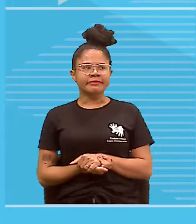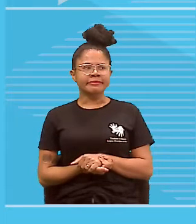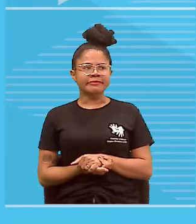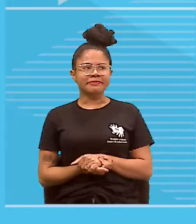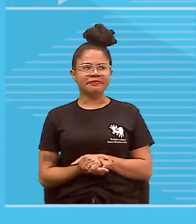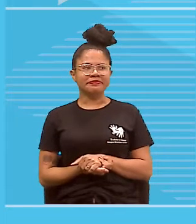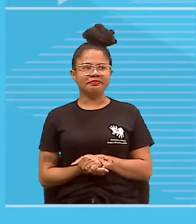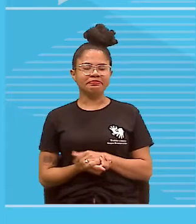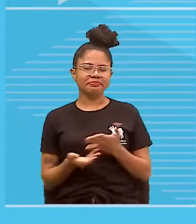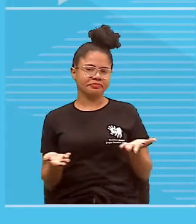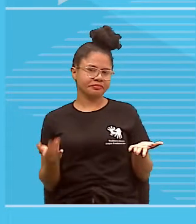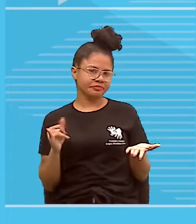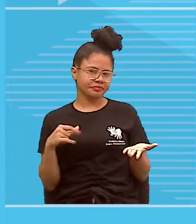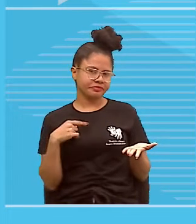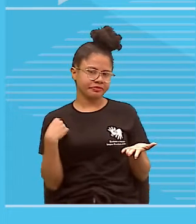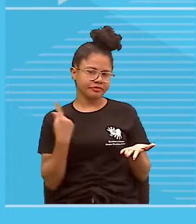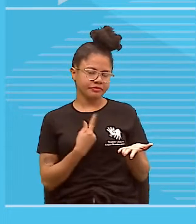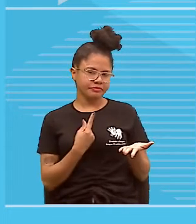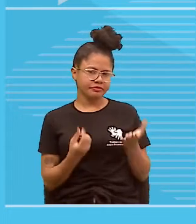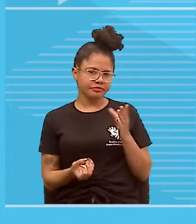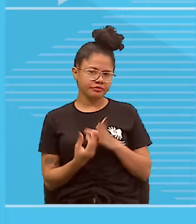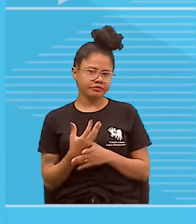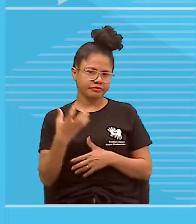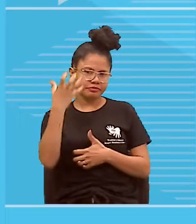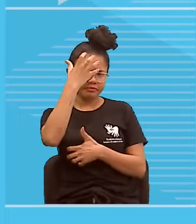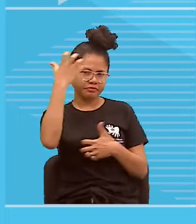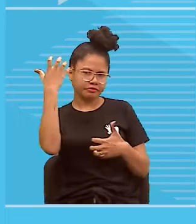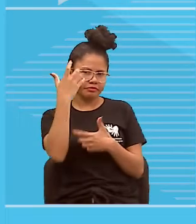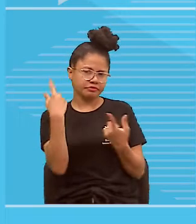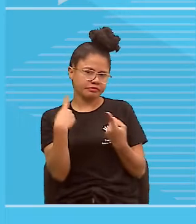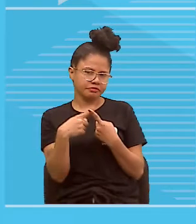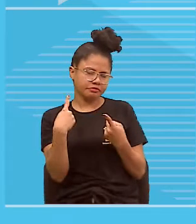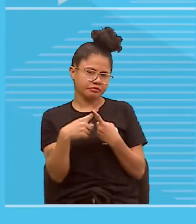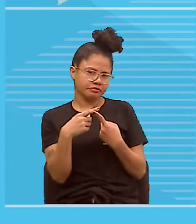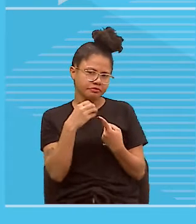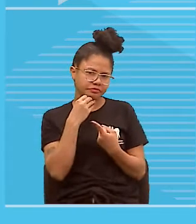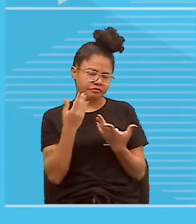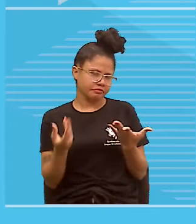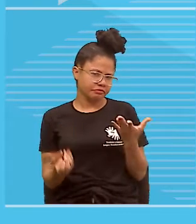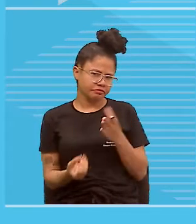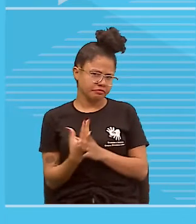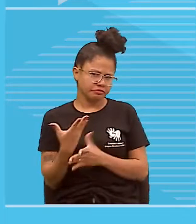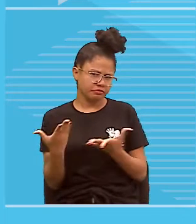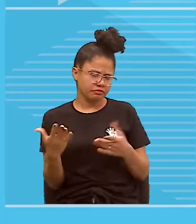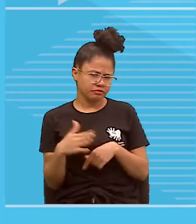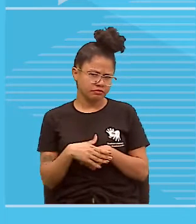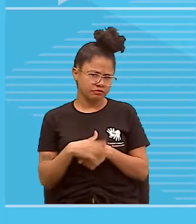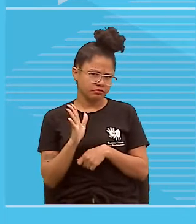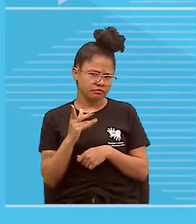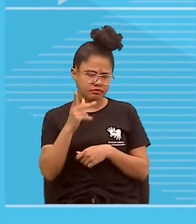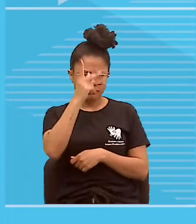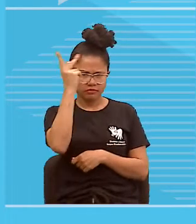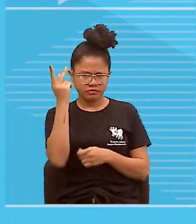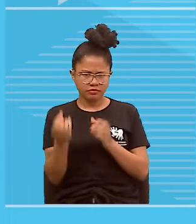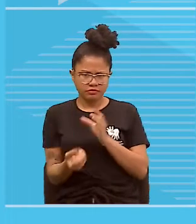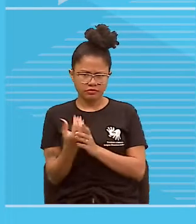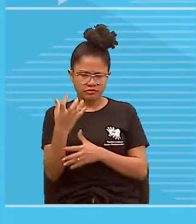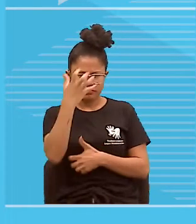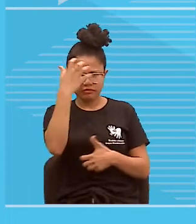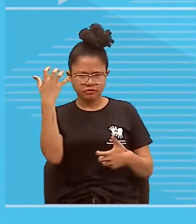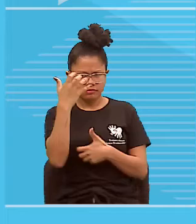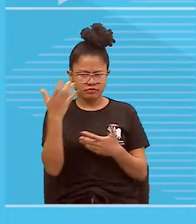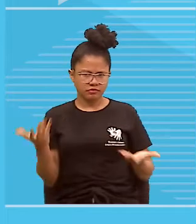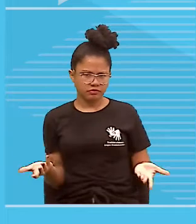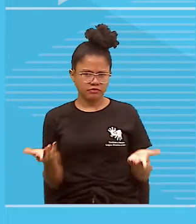Ora se a gente tivesse vindo dos Macacos porque que ainda tem macaco não era para tudo ter virado gente mas que marmota Não é